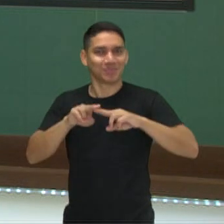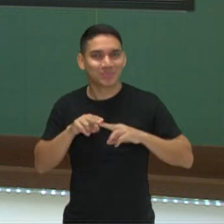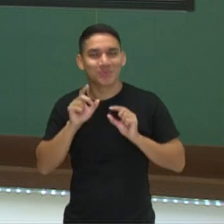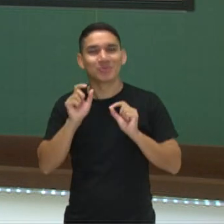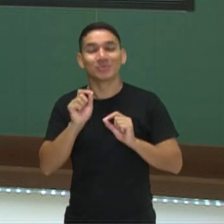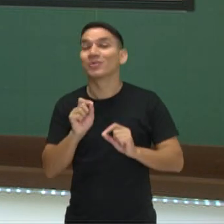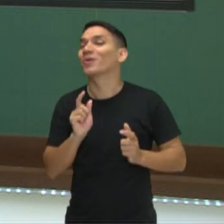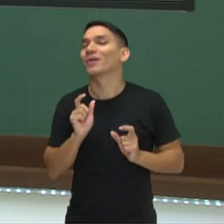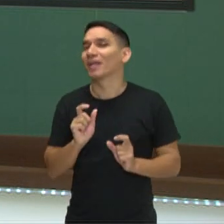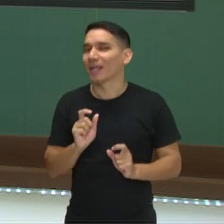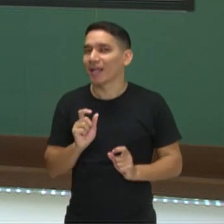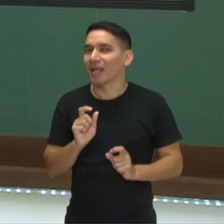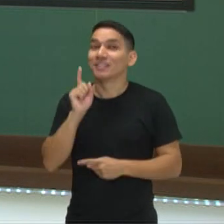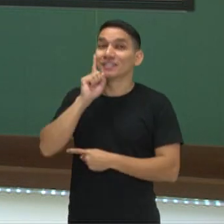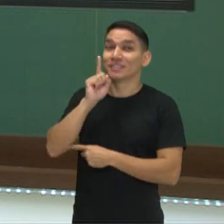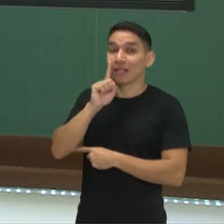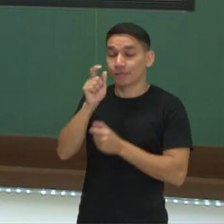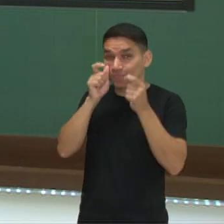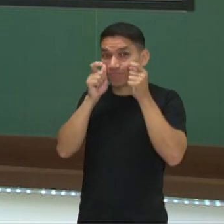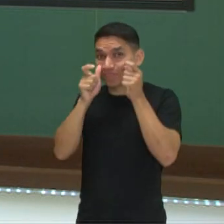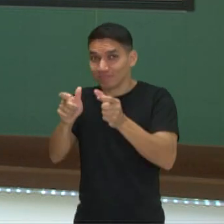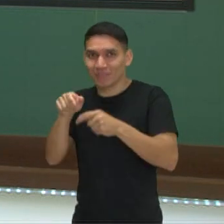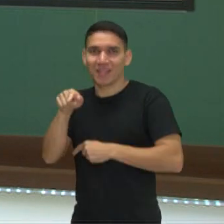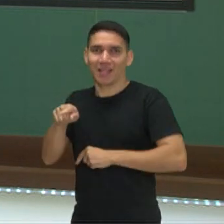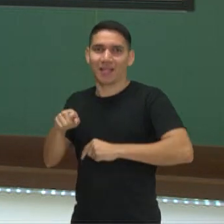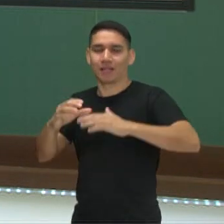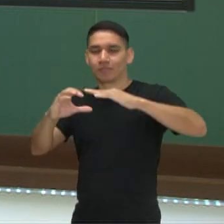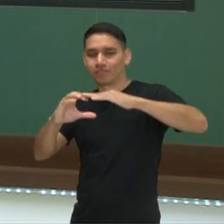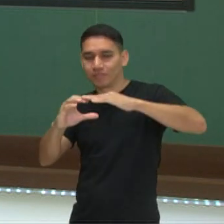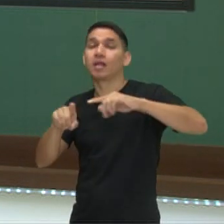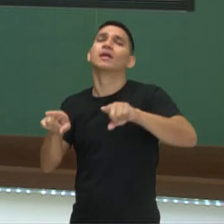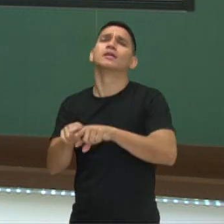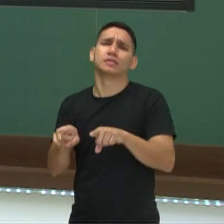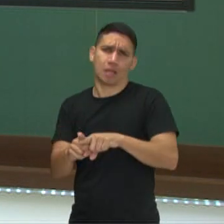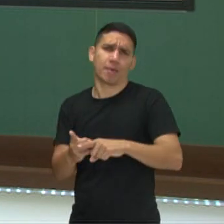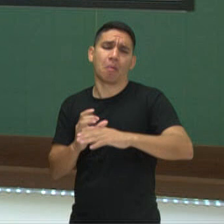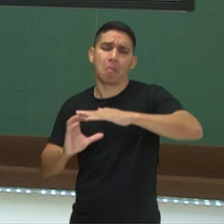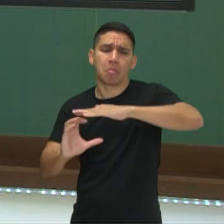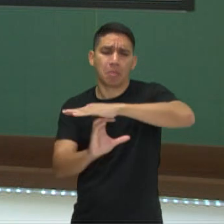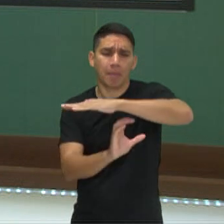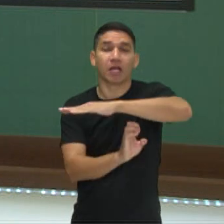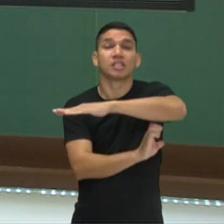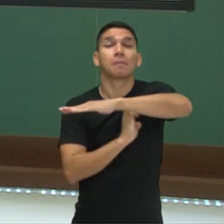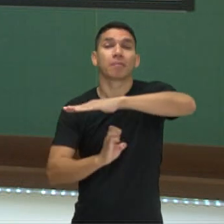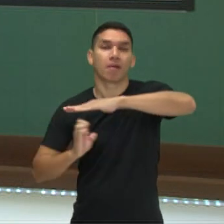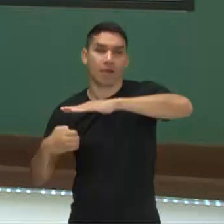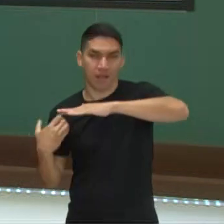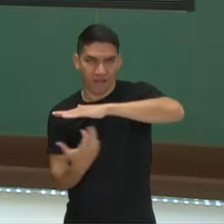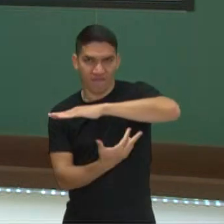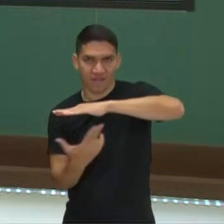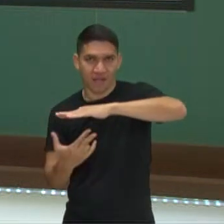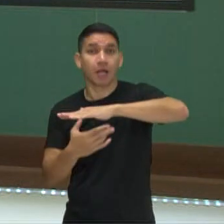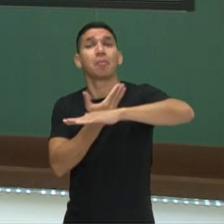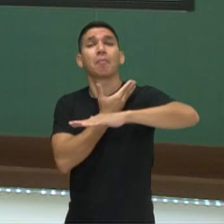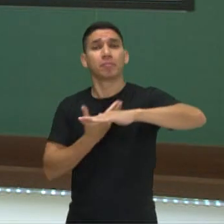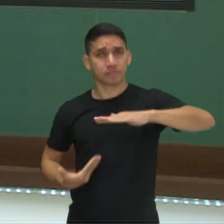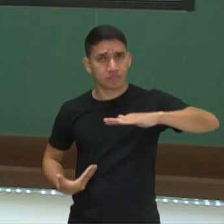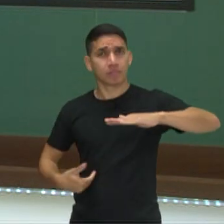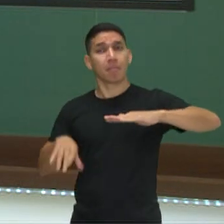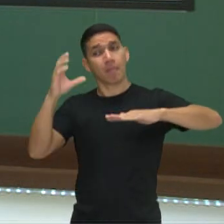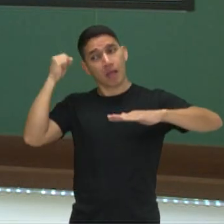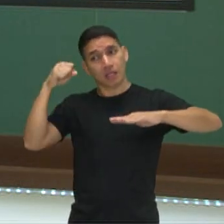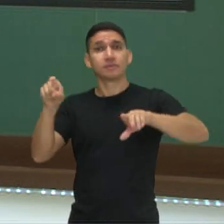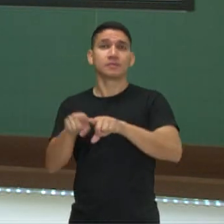Estados Unidos então têm interesse nisso e o México também tem interesse nisso. Isso veio do acordo com o